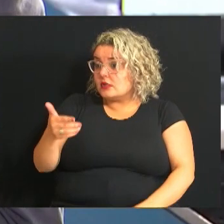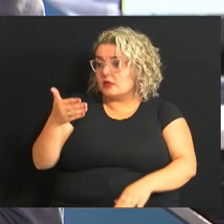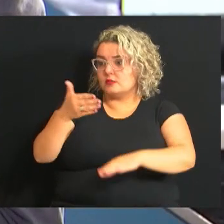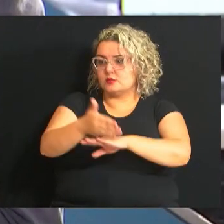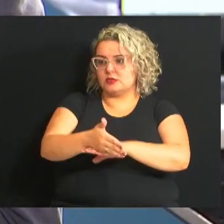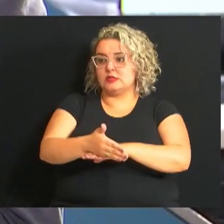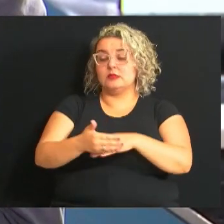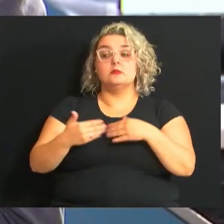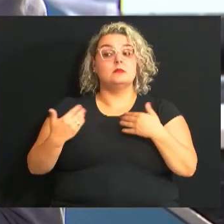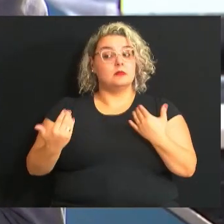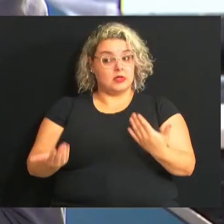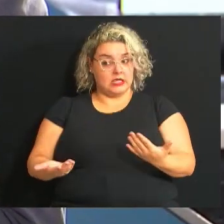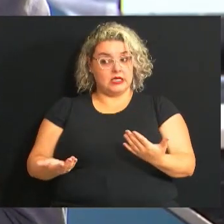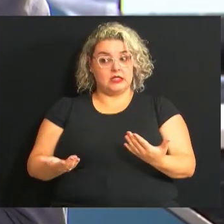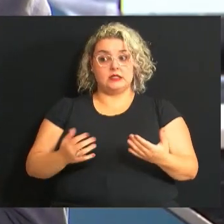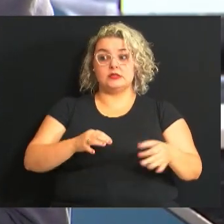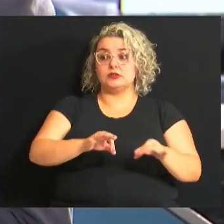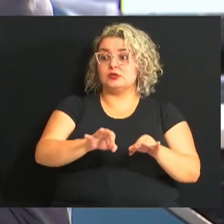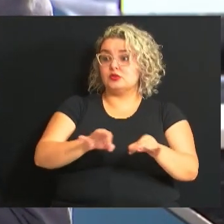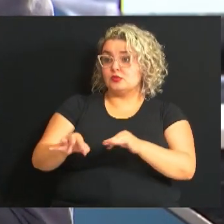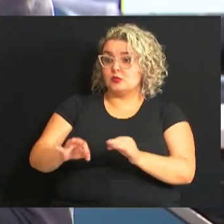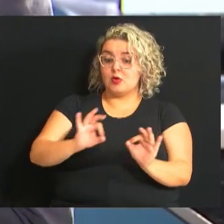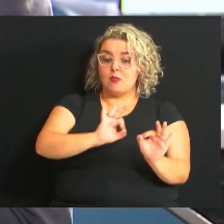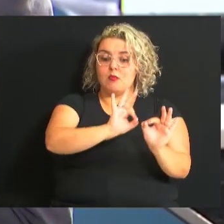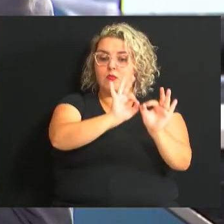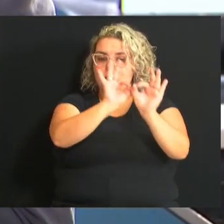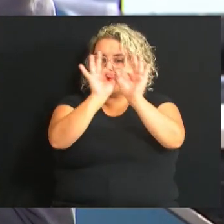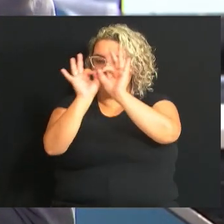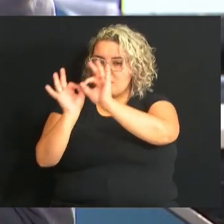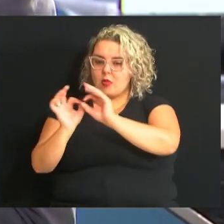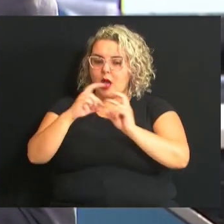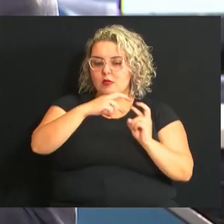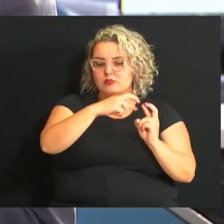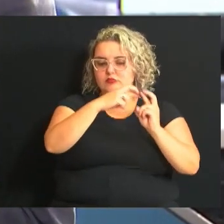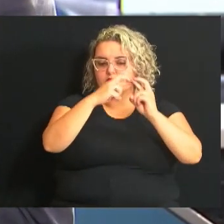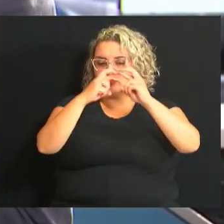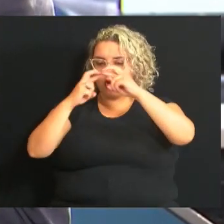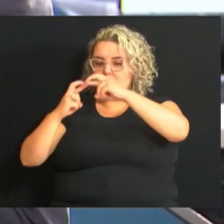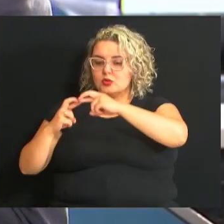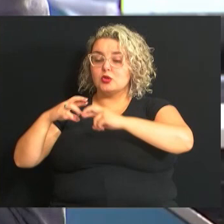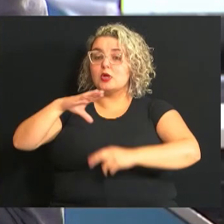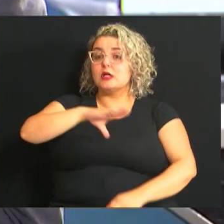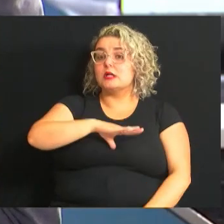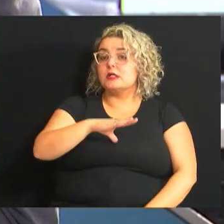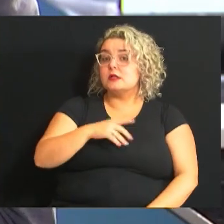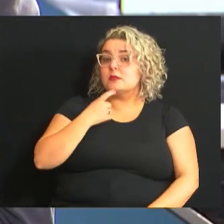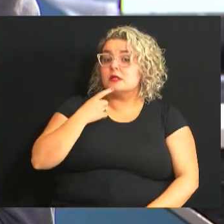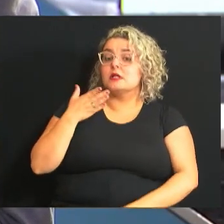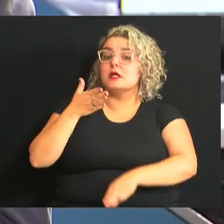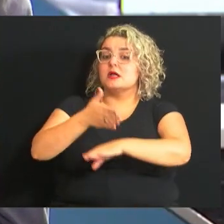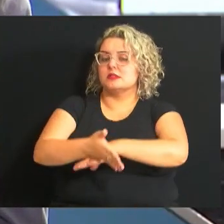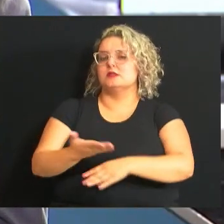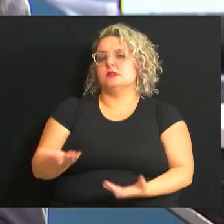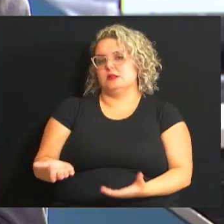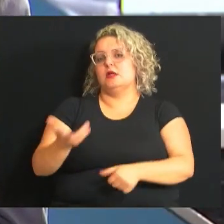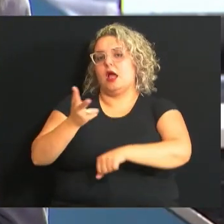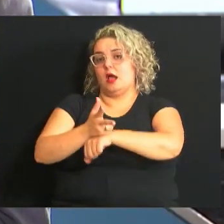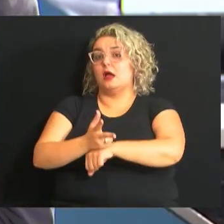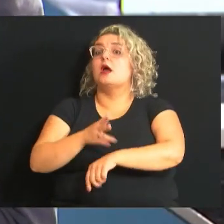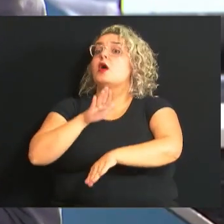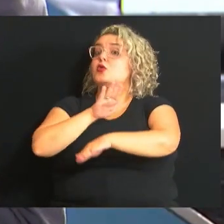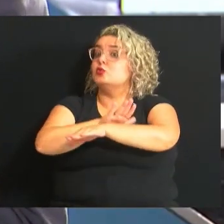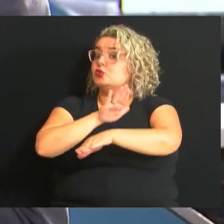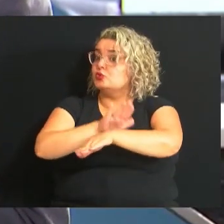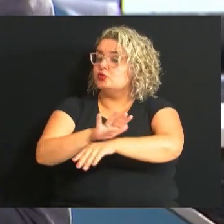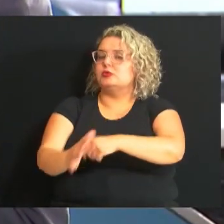partir do programa Monitora Campinas é possível a gente ter acesso a essas câmeras, que essas câmeras colaboram muito com a segurança pública do nosso